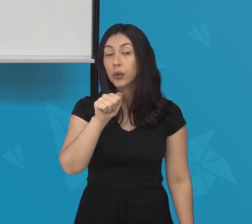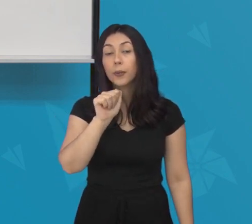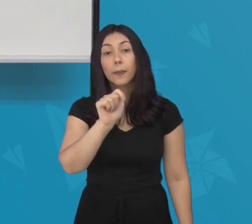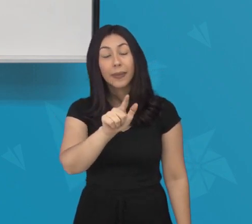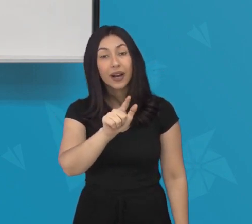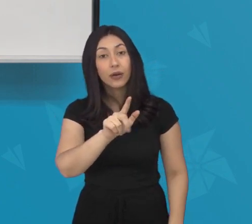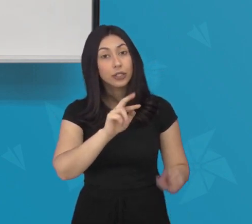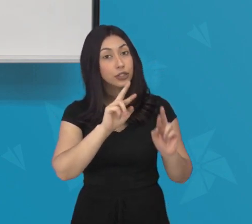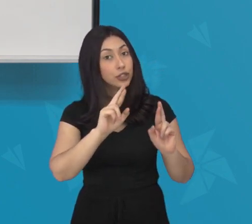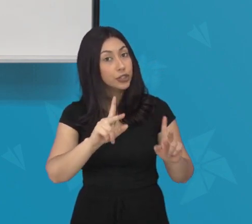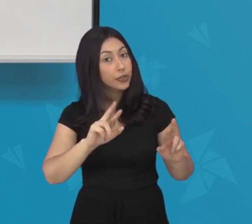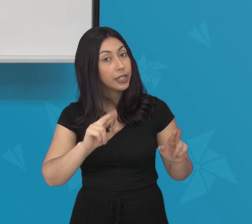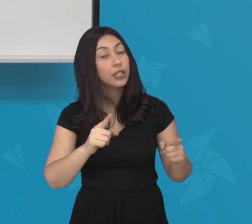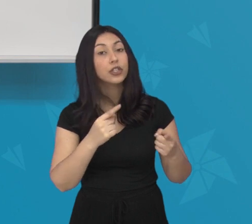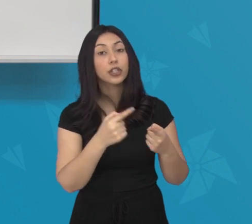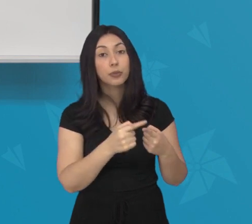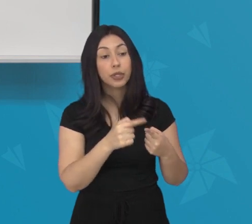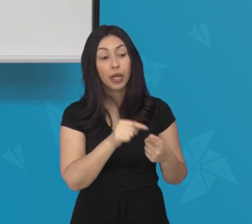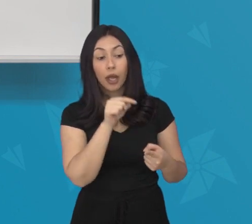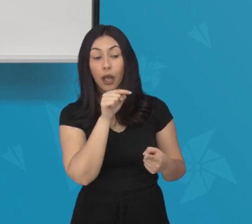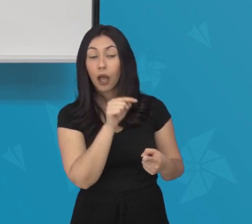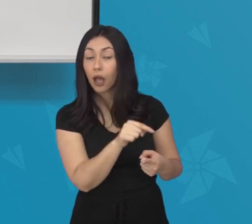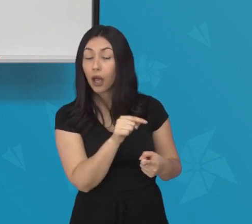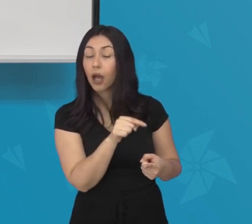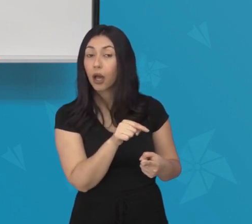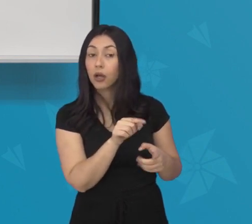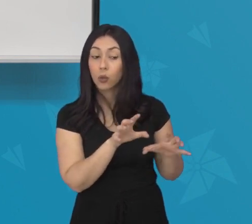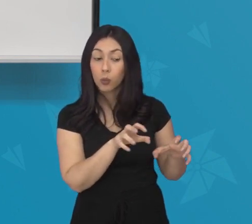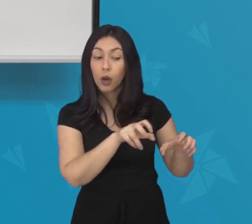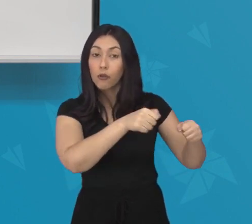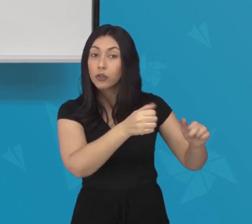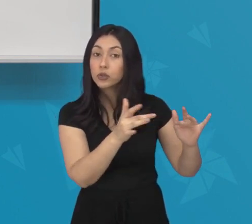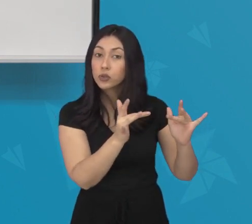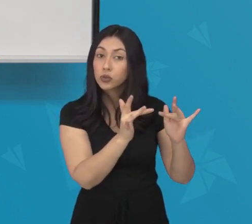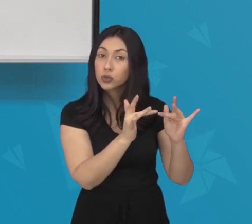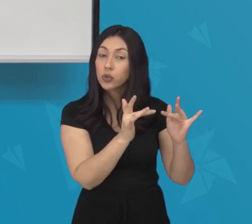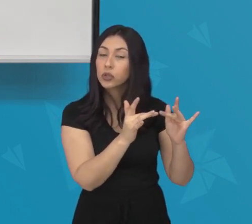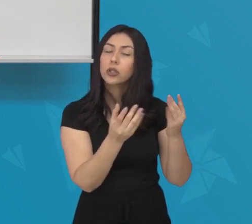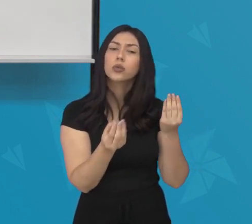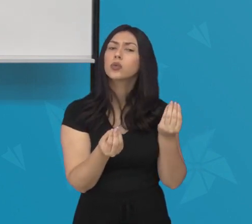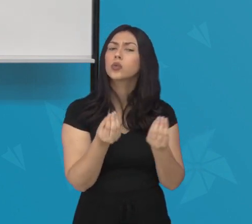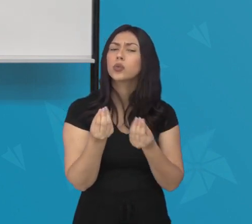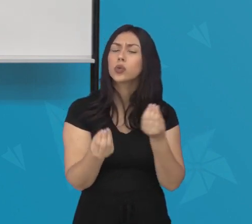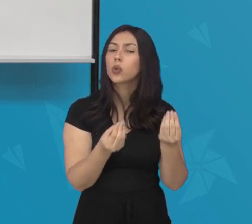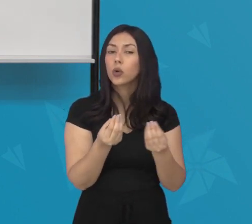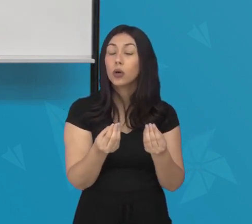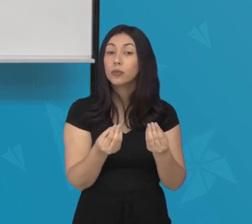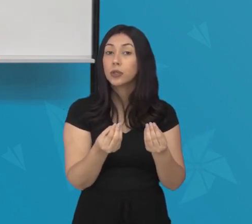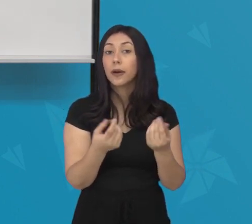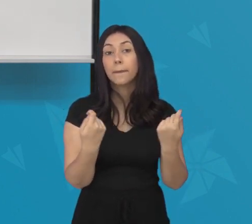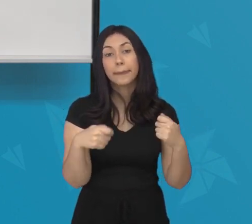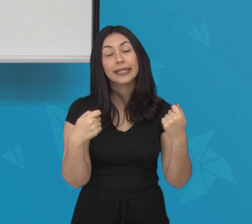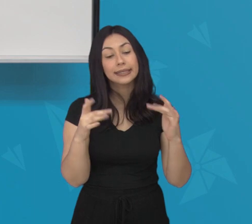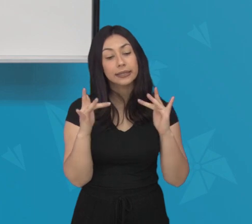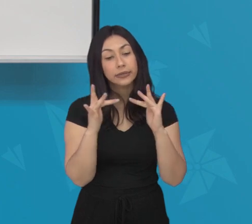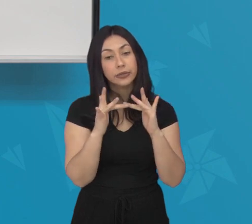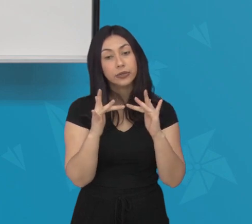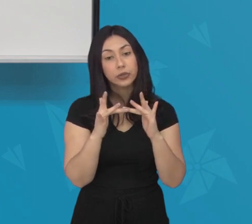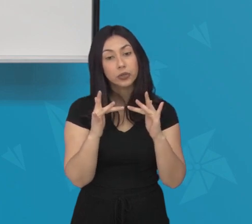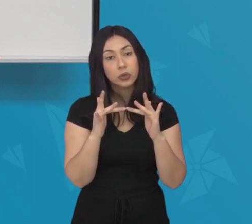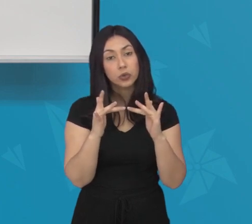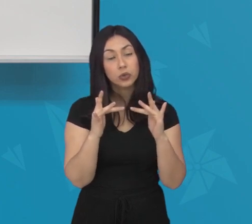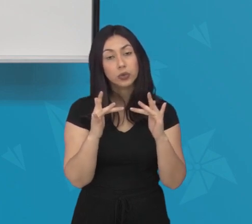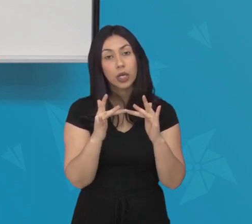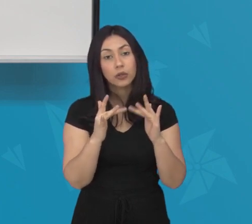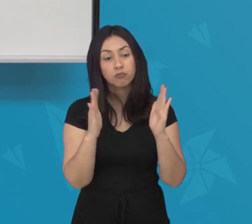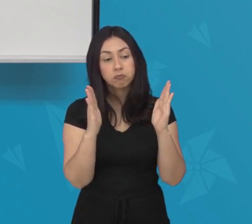A força normal é uma força de contato, decorrente do contato entre as duas superfícies. E ela